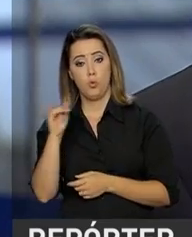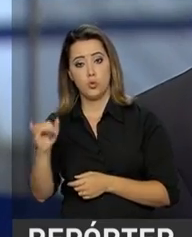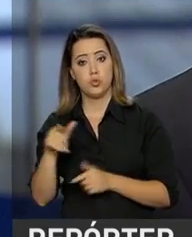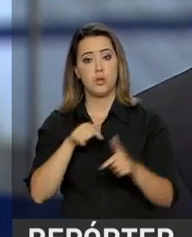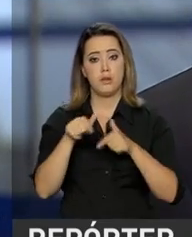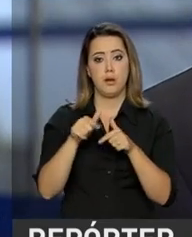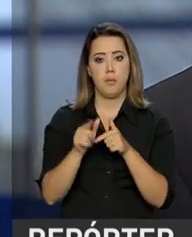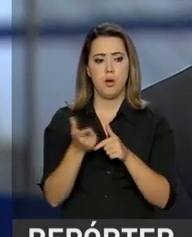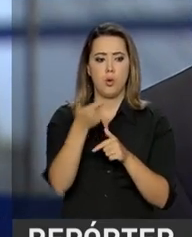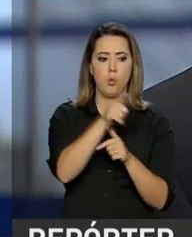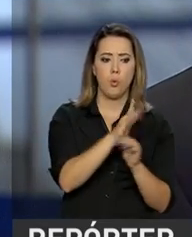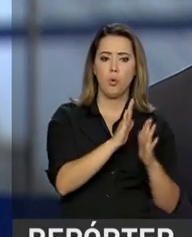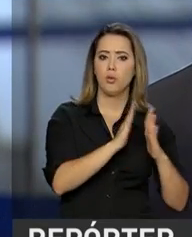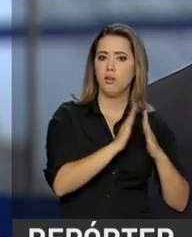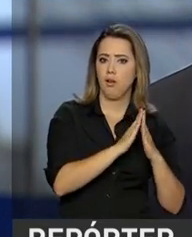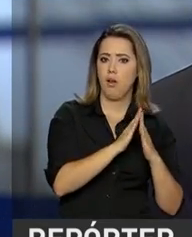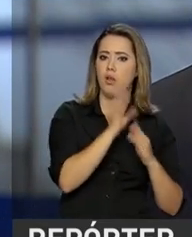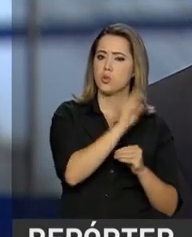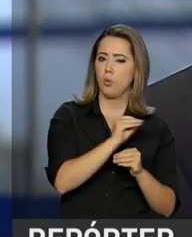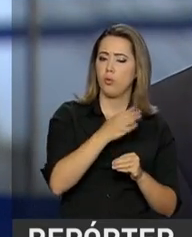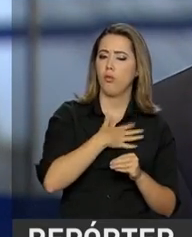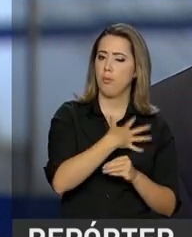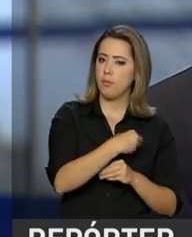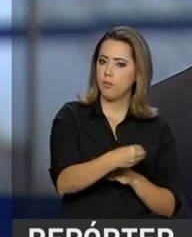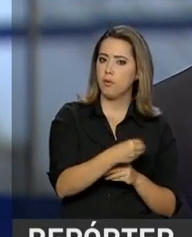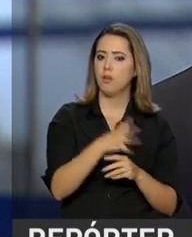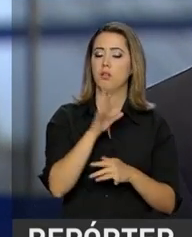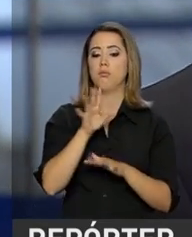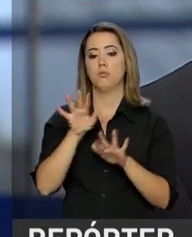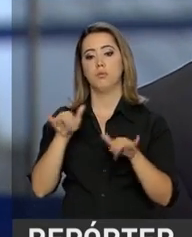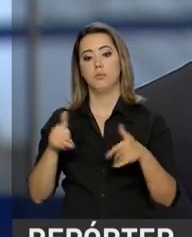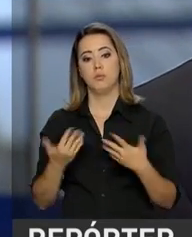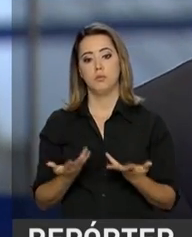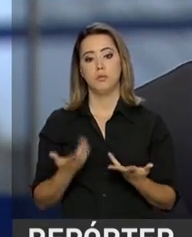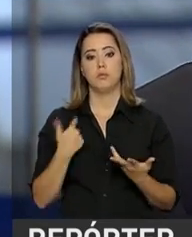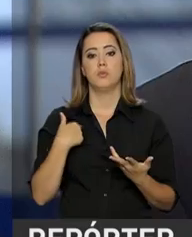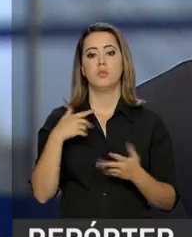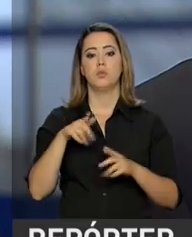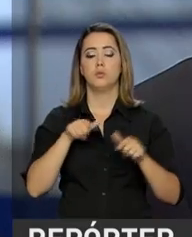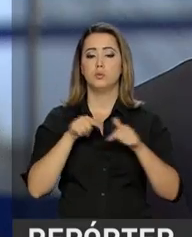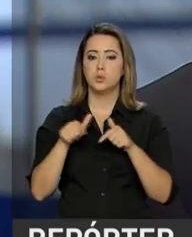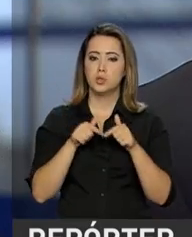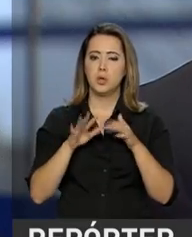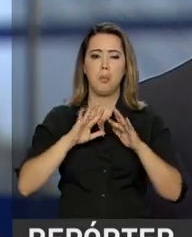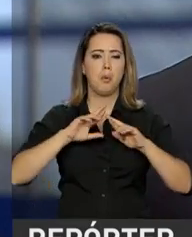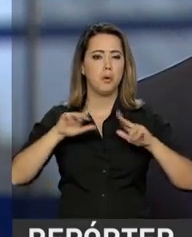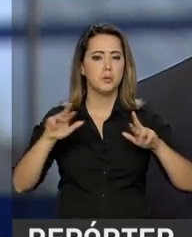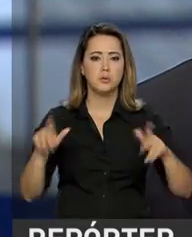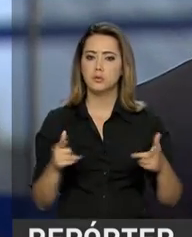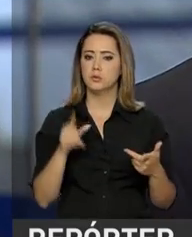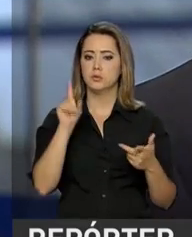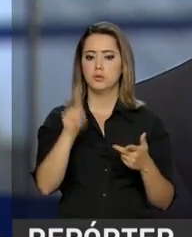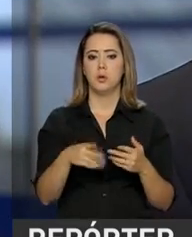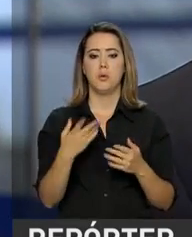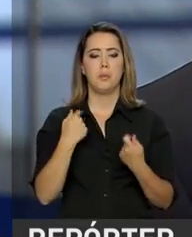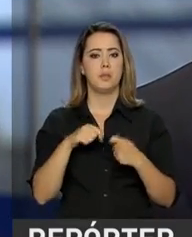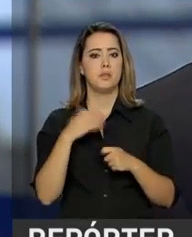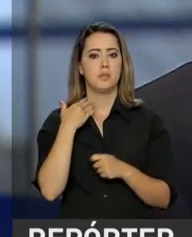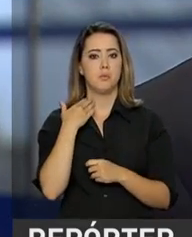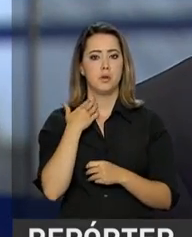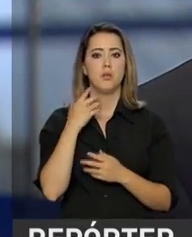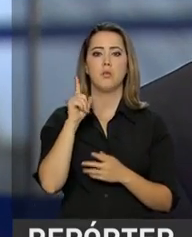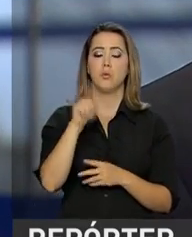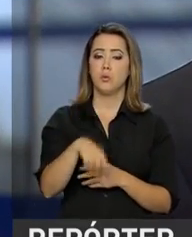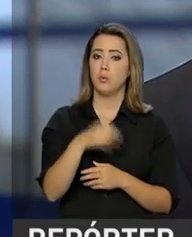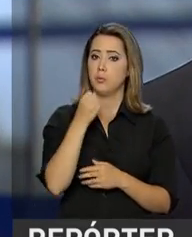tô em casa cuido da minha filha né e e os afazeres também num banco o dia tá de